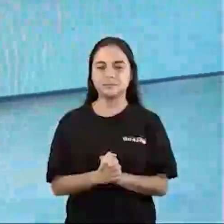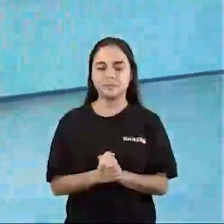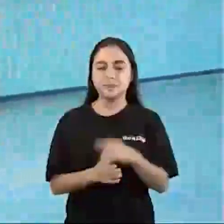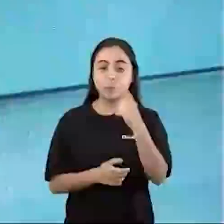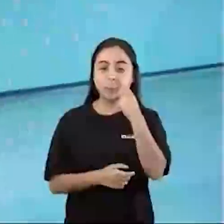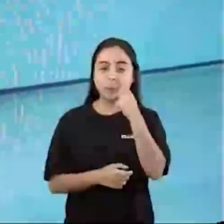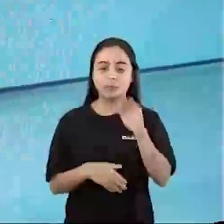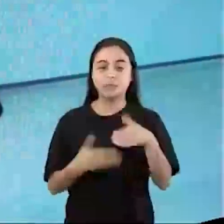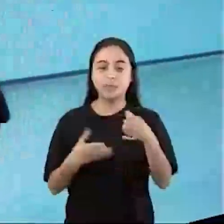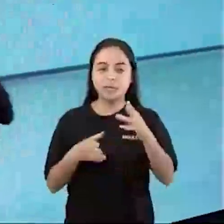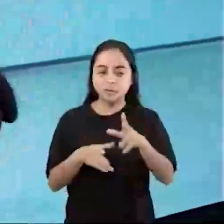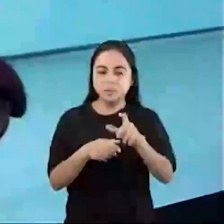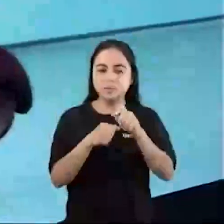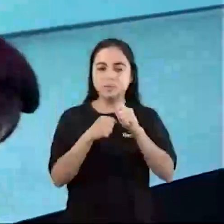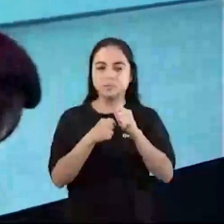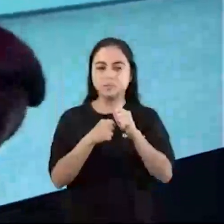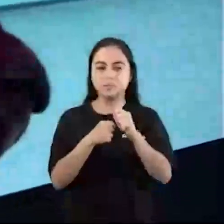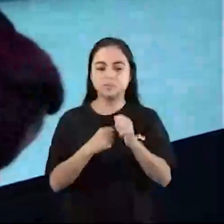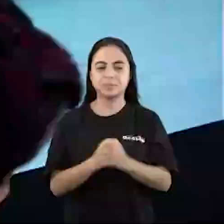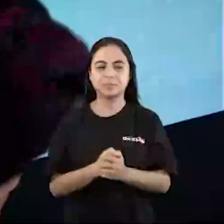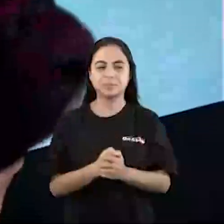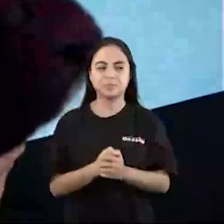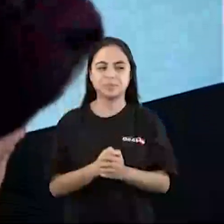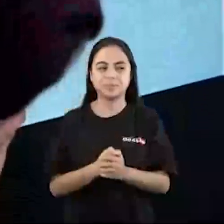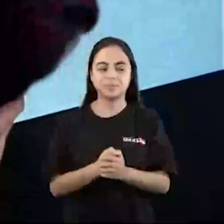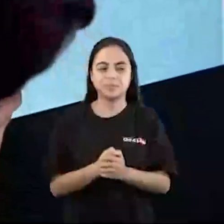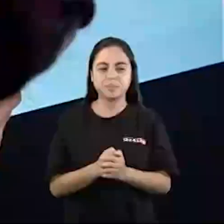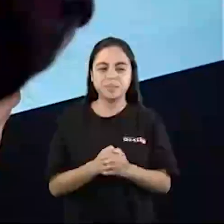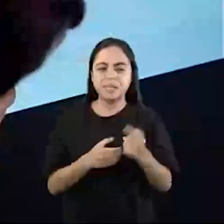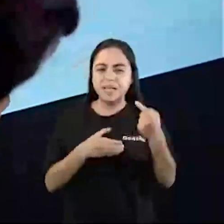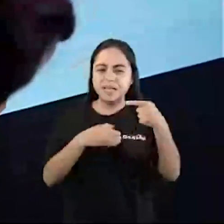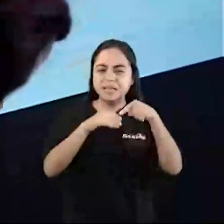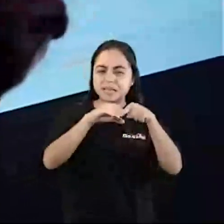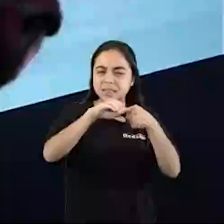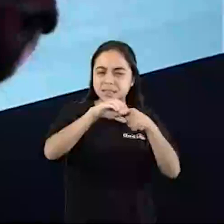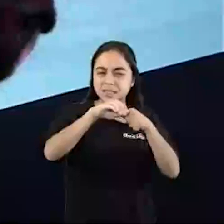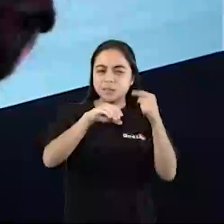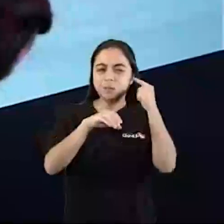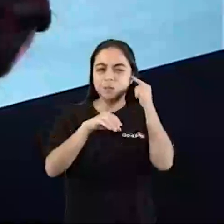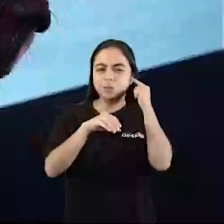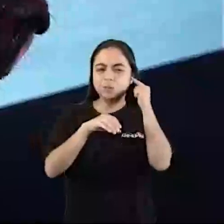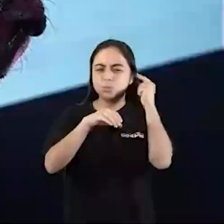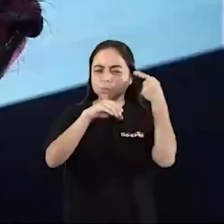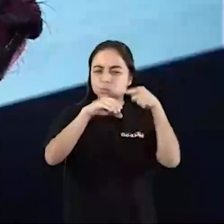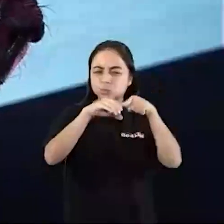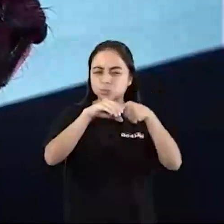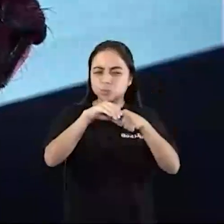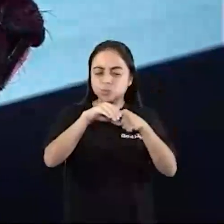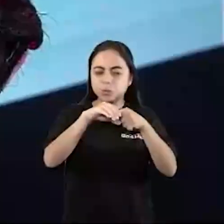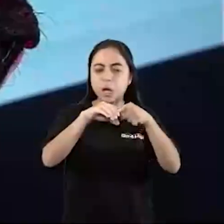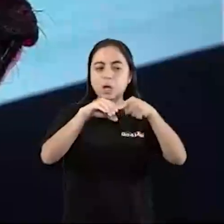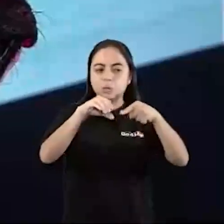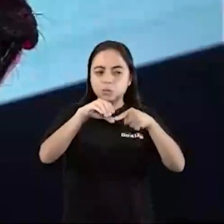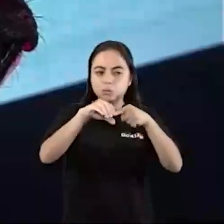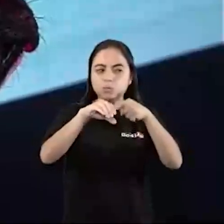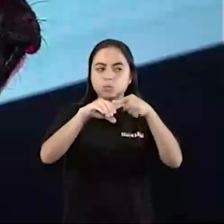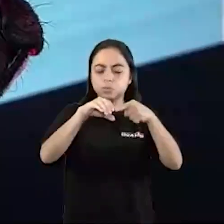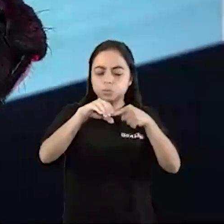Então, a gente vai fazer a coleta com o suave dentro do conduto auditivo, faz movimento circular para o